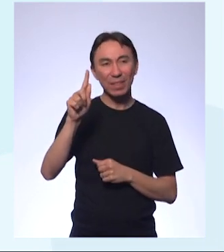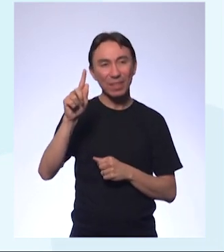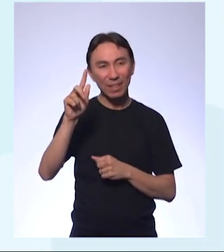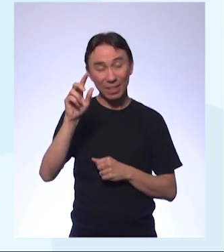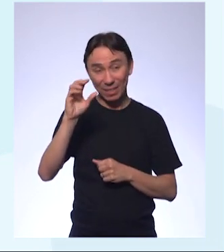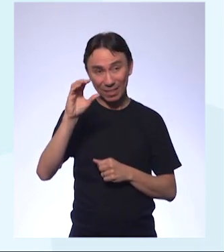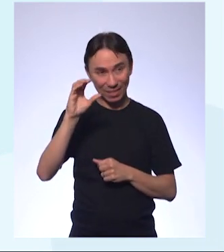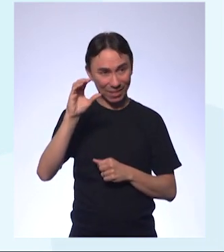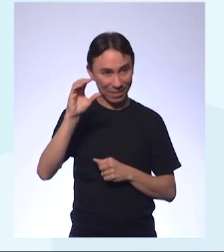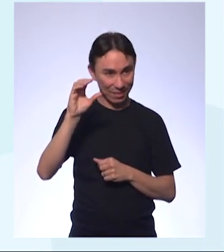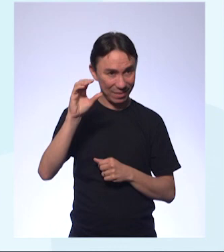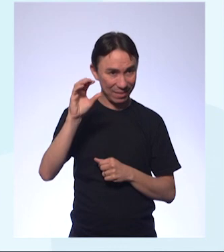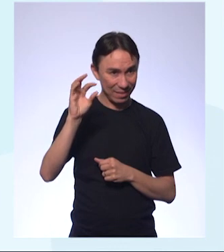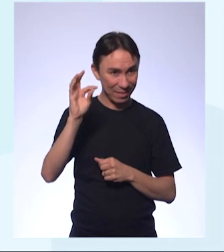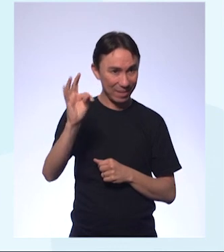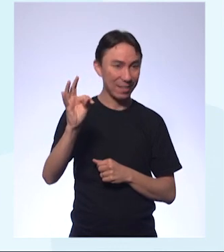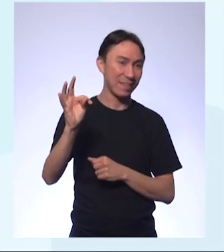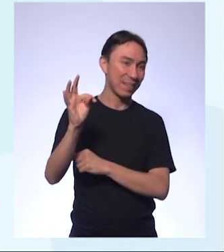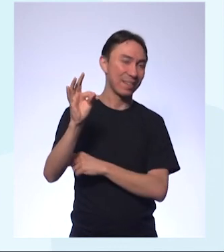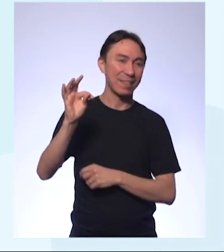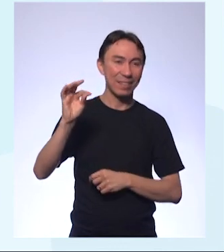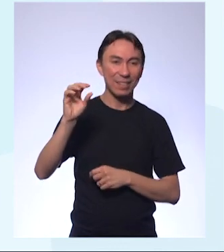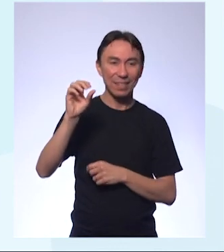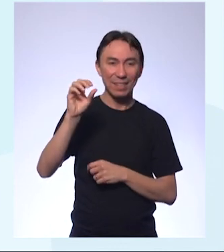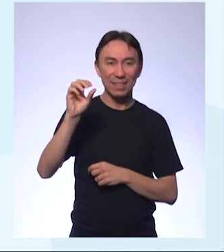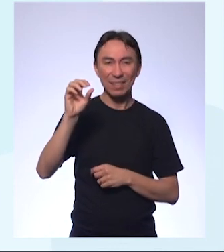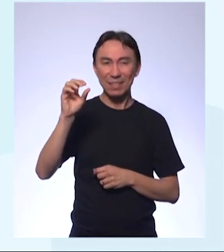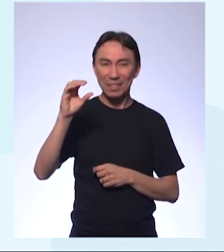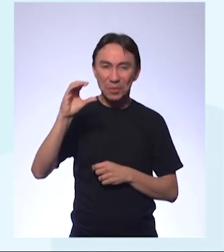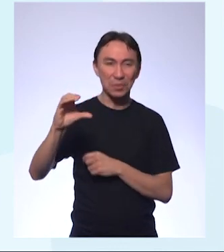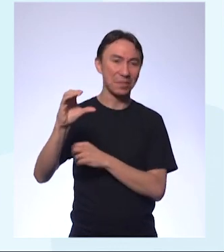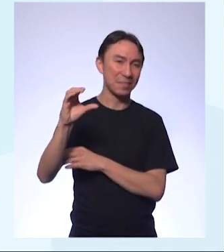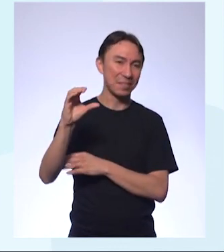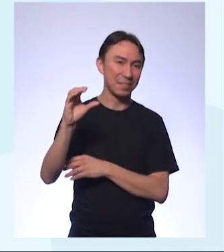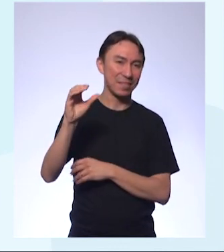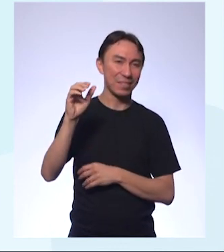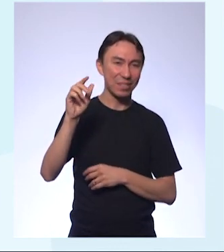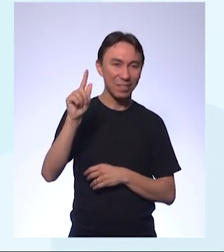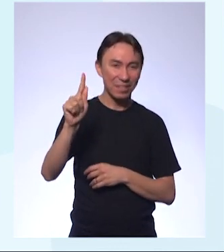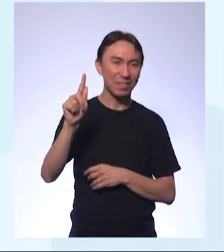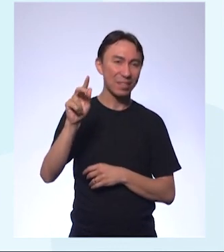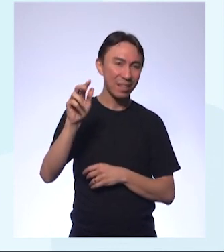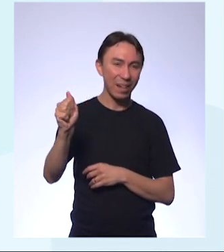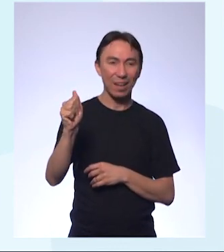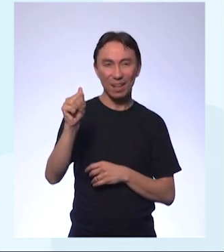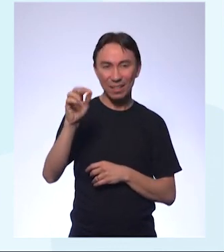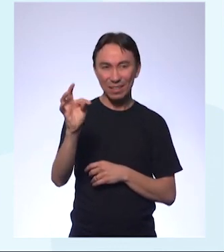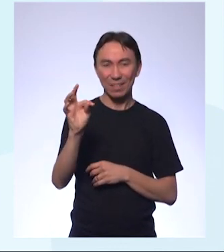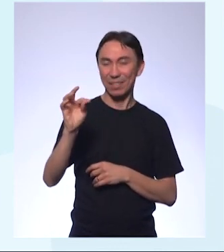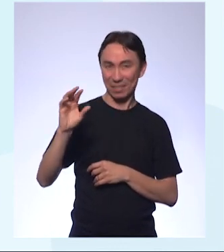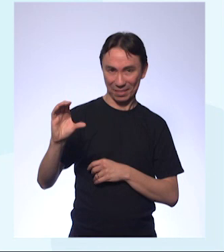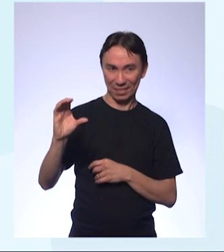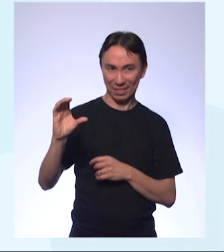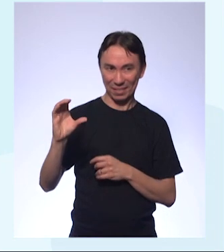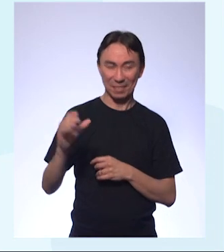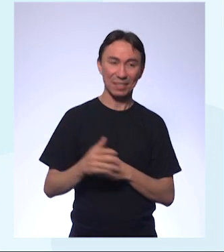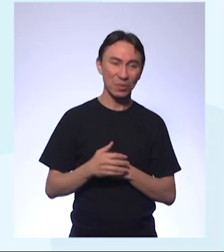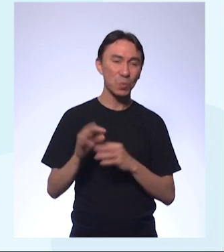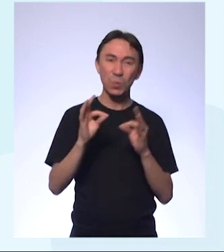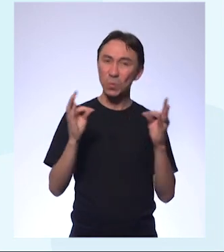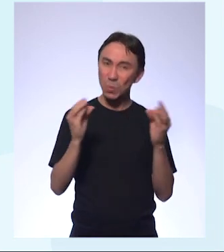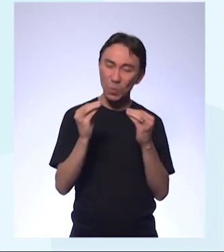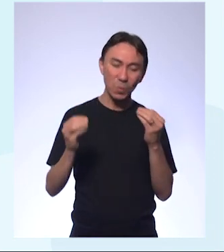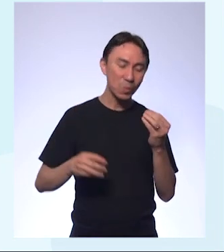a citosina. Então, toda a informação genética se encontra dentro da molécula de